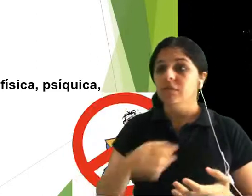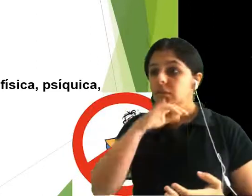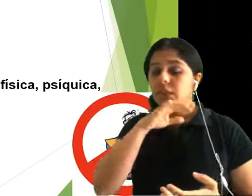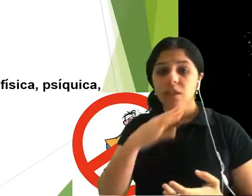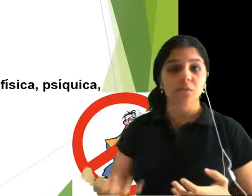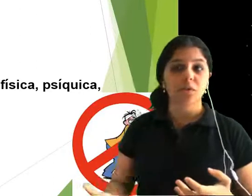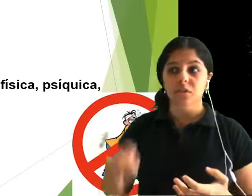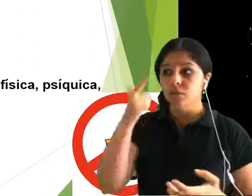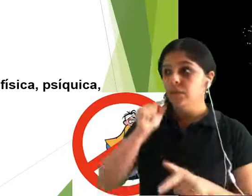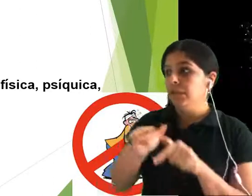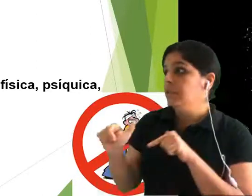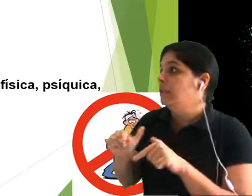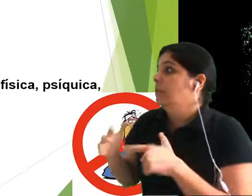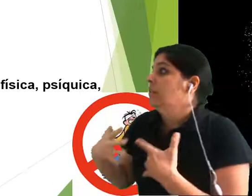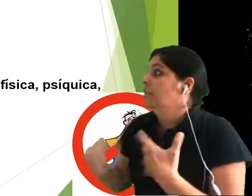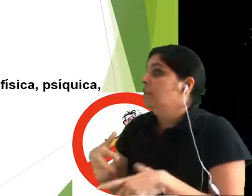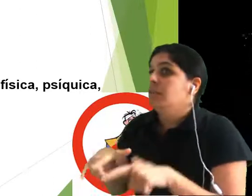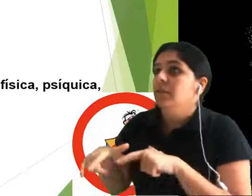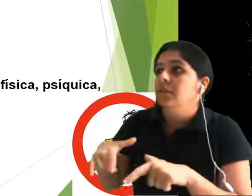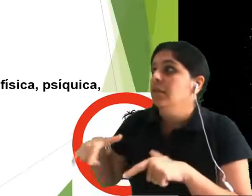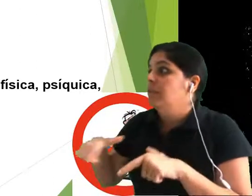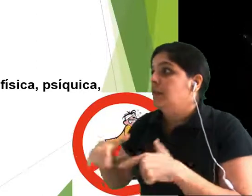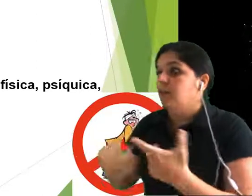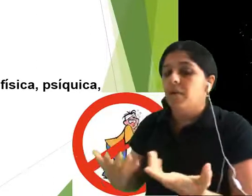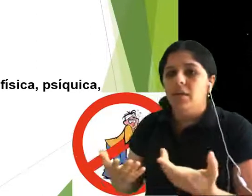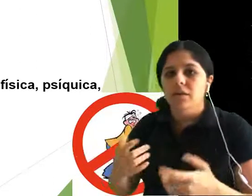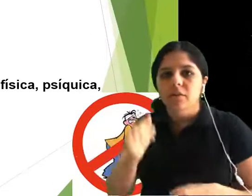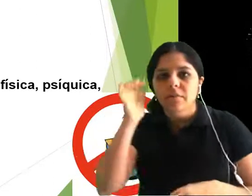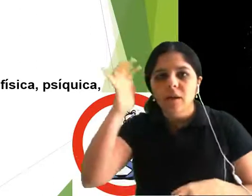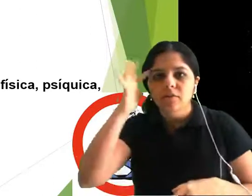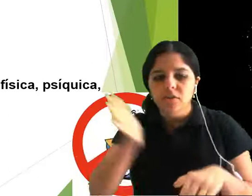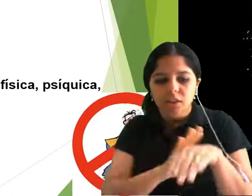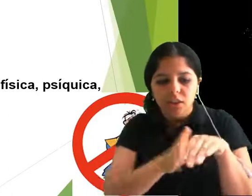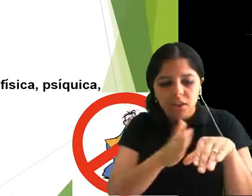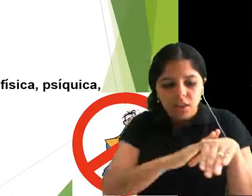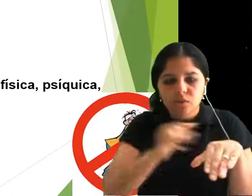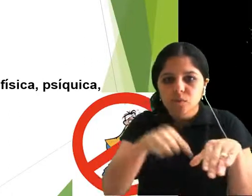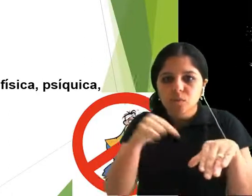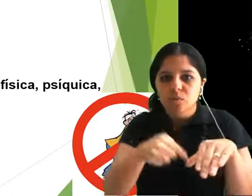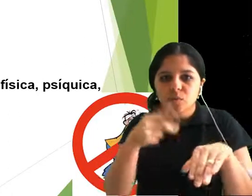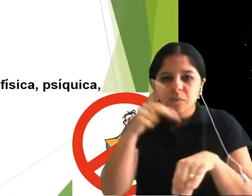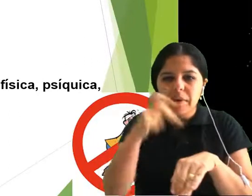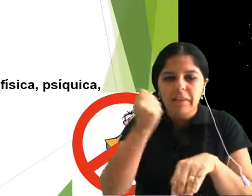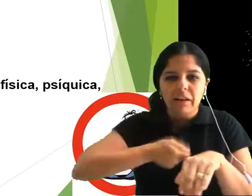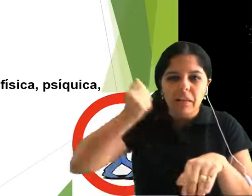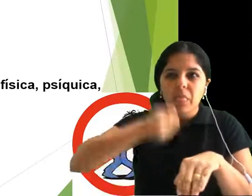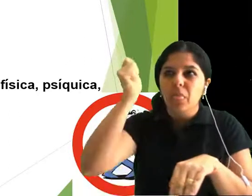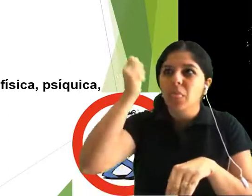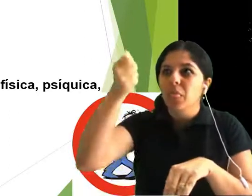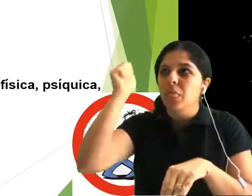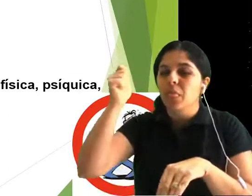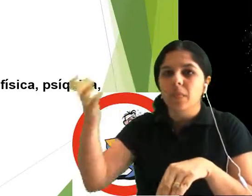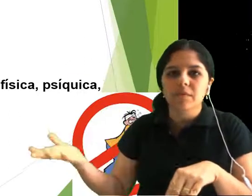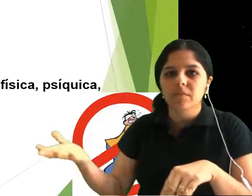não tem condições de trabalhar num lugar desse. Dentro de uma mina de carvão, uma mina assim embaixo da terra,